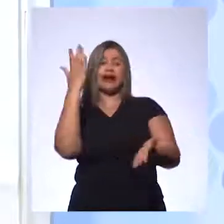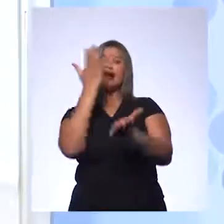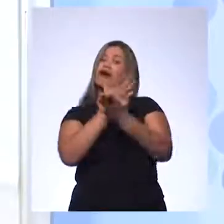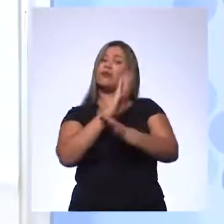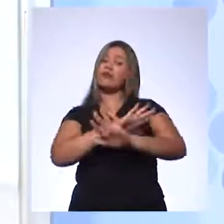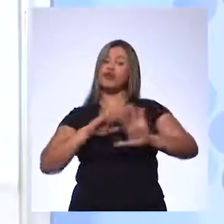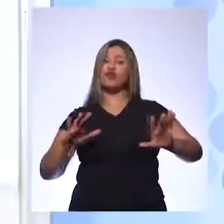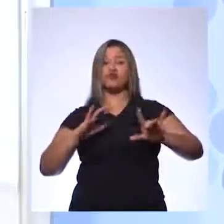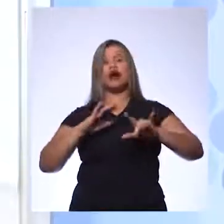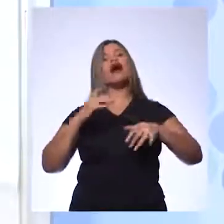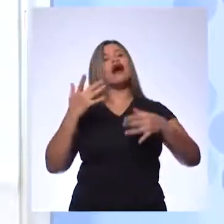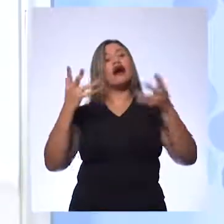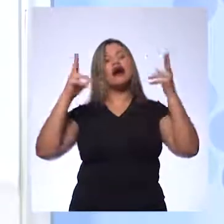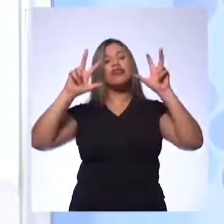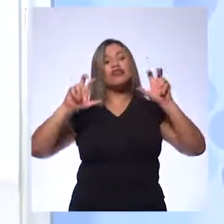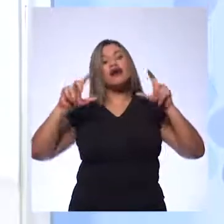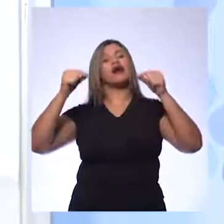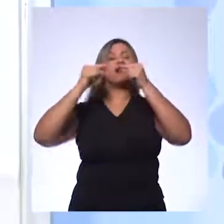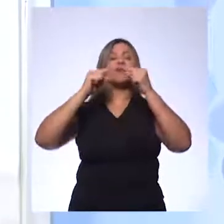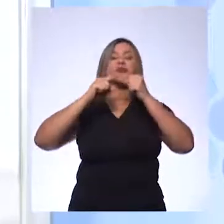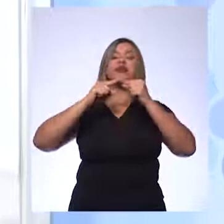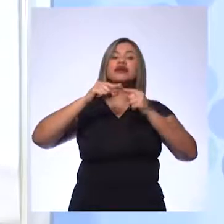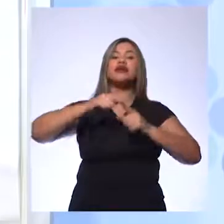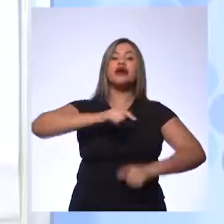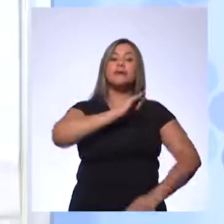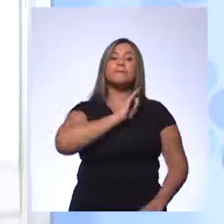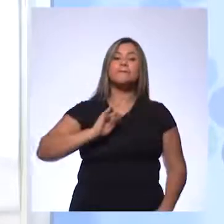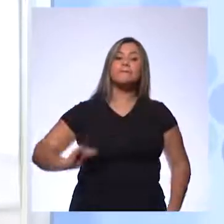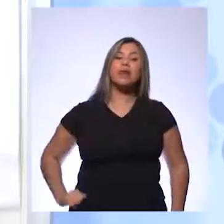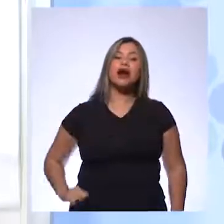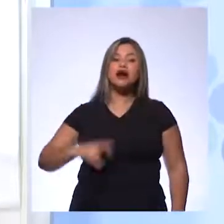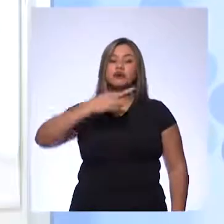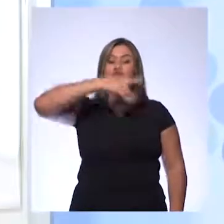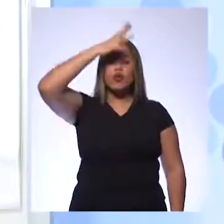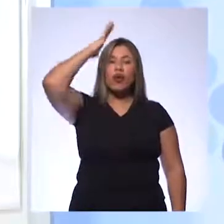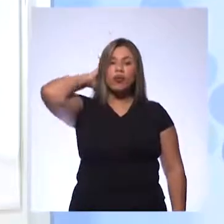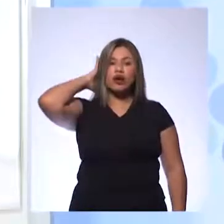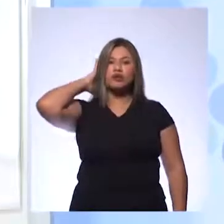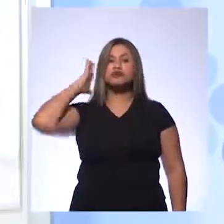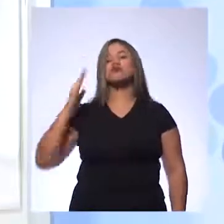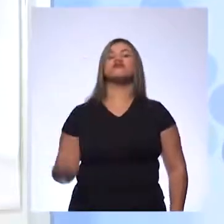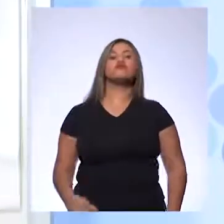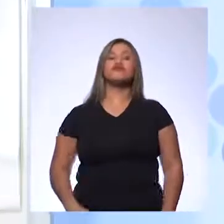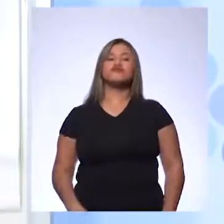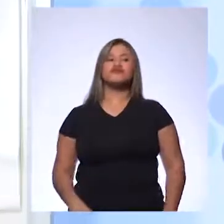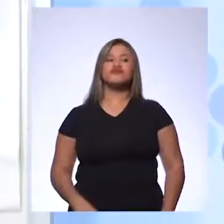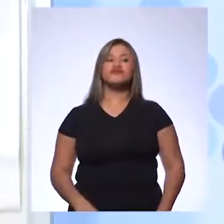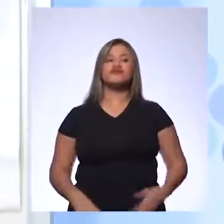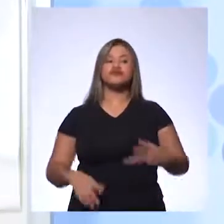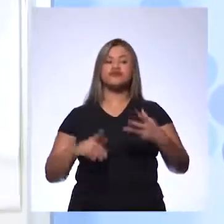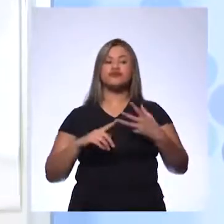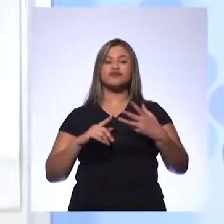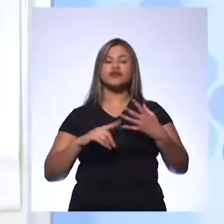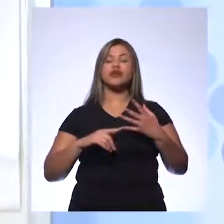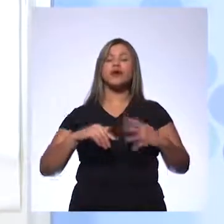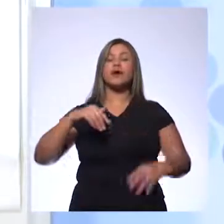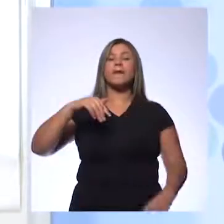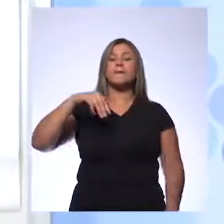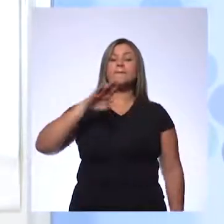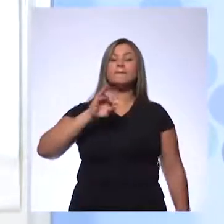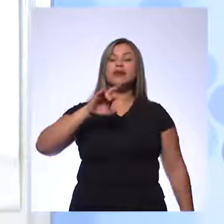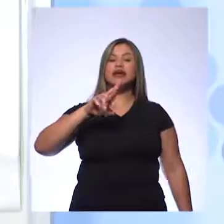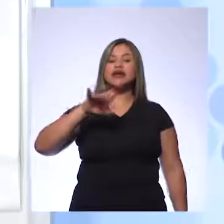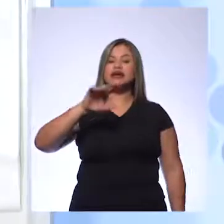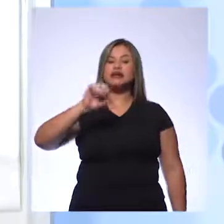romano império romano Beatriz Mesopotâmia velho Romano